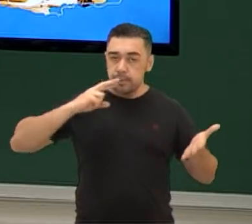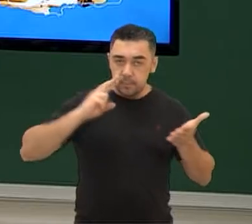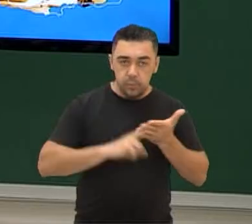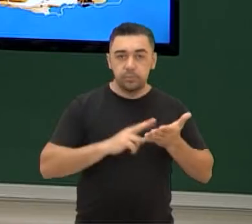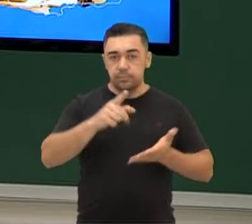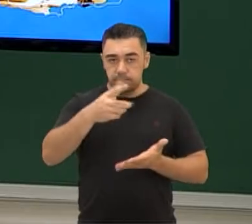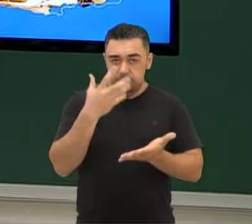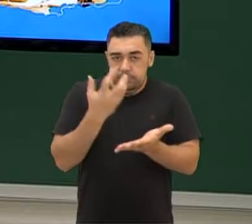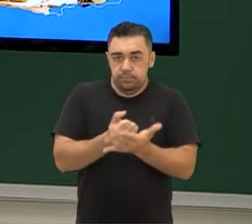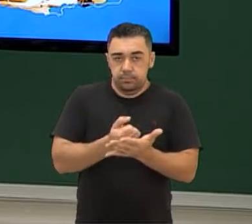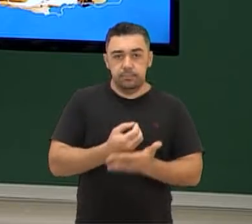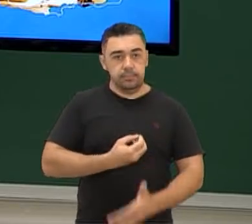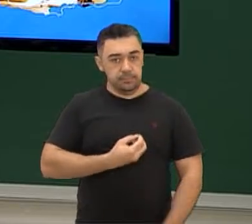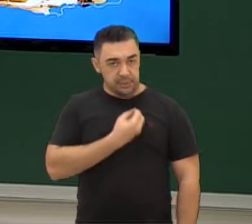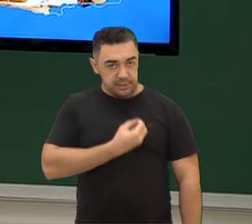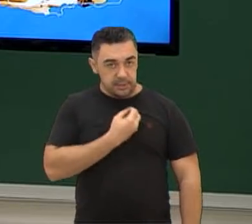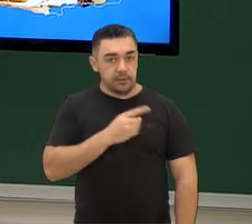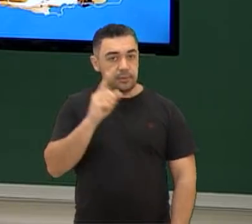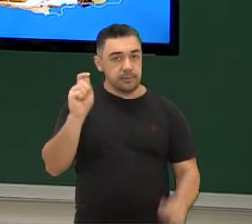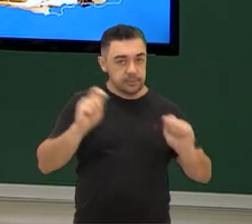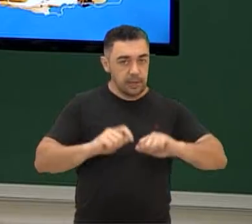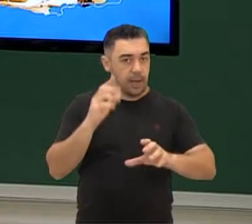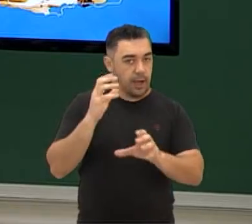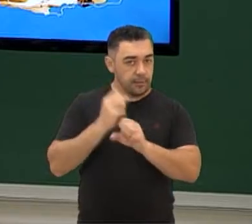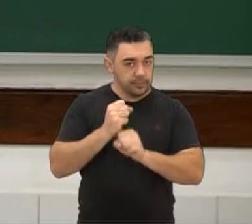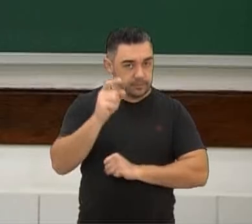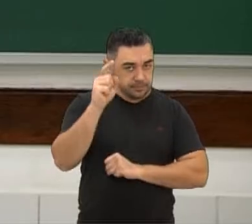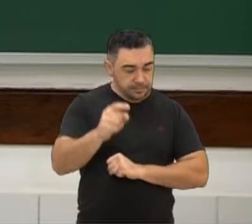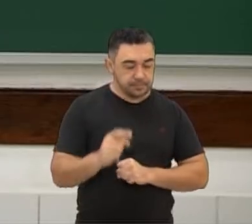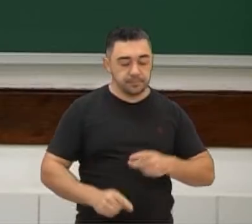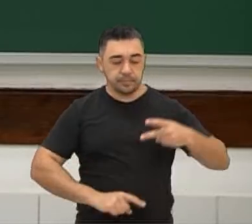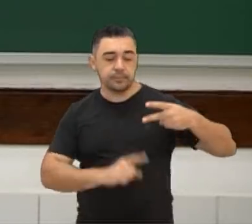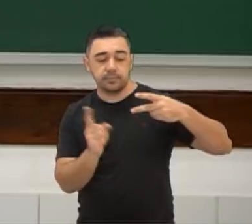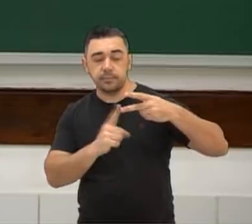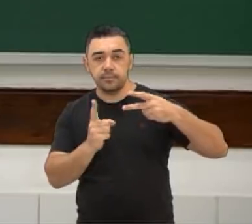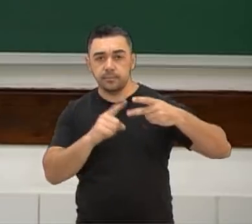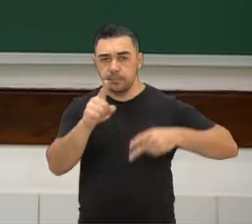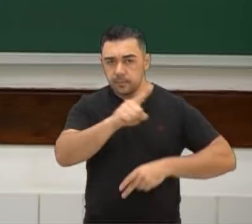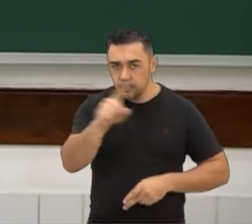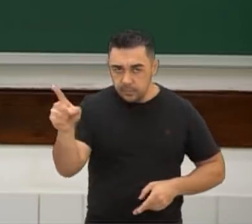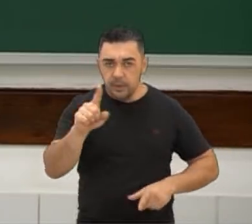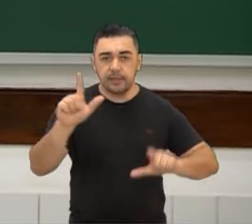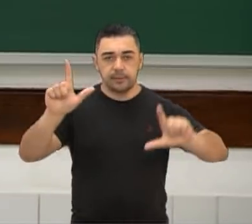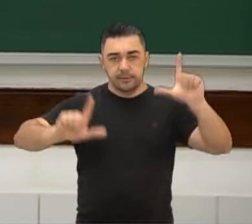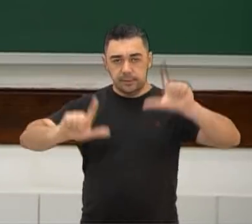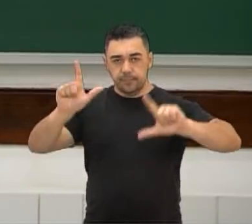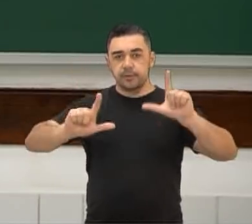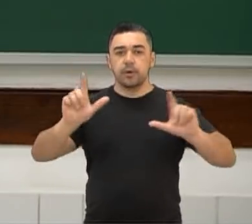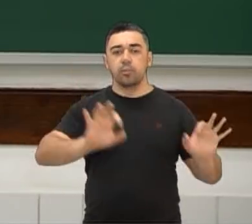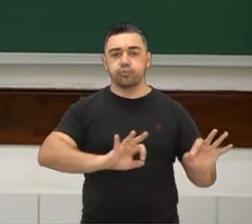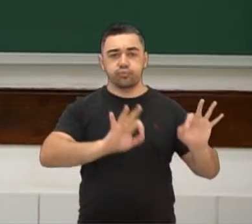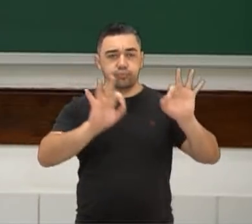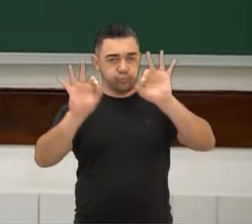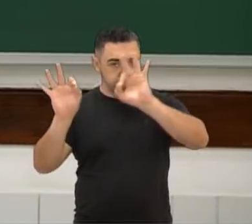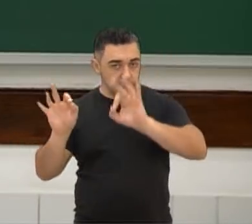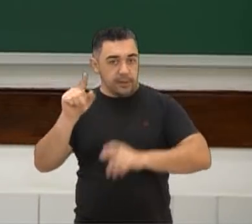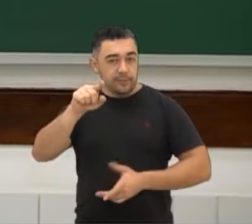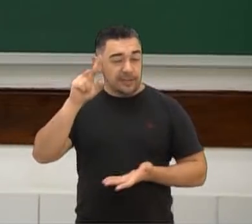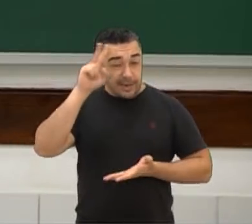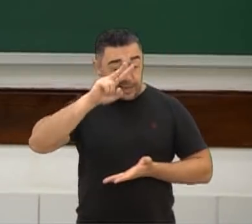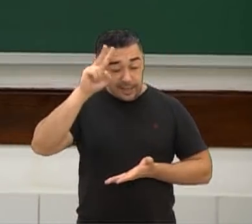garante sua presença, garante sua avaliação. Você que faz as tarefas pela TV, lembre-se